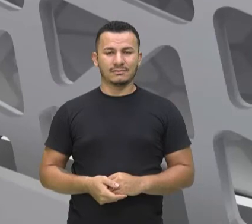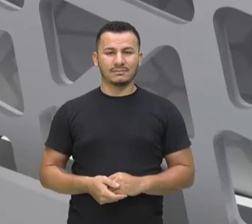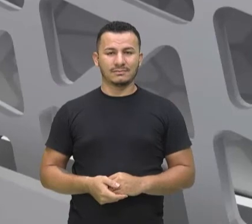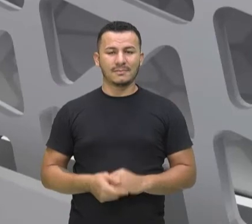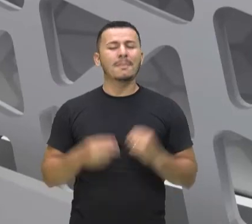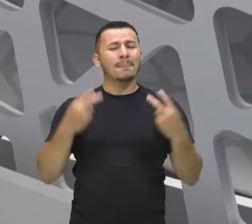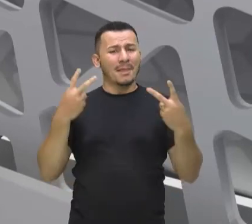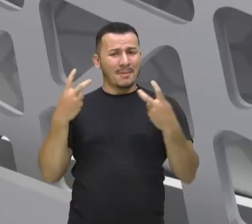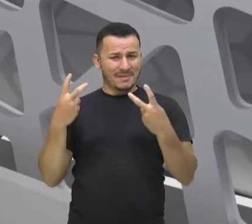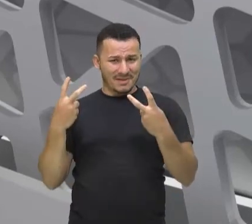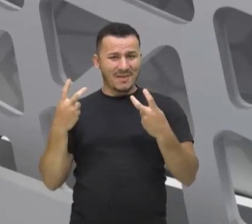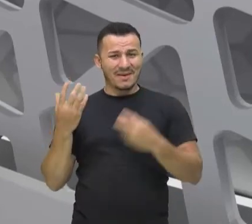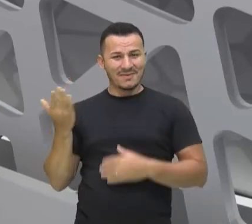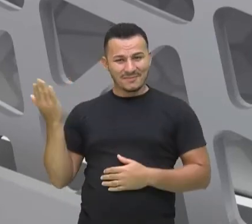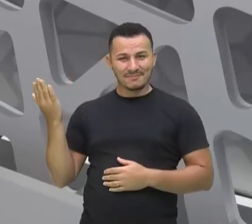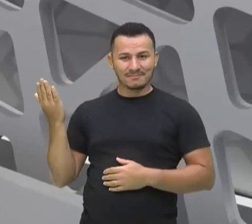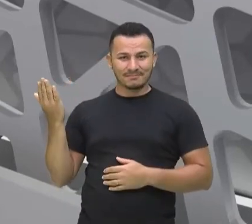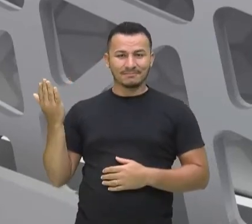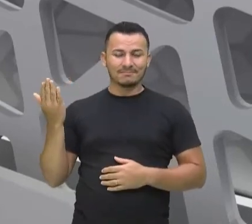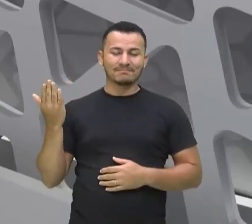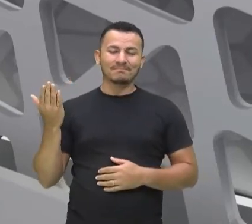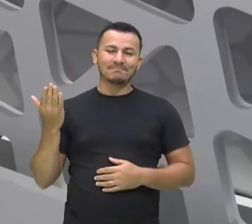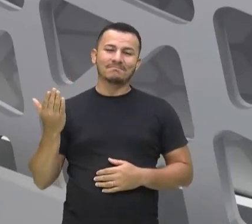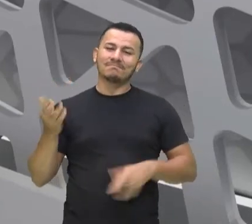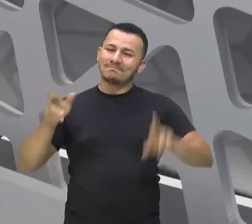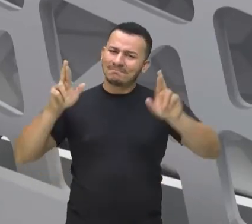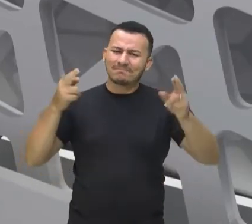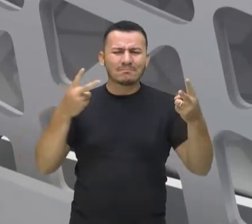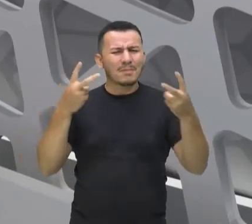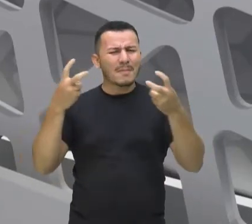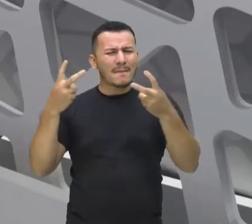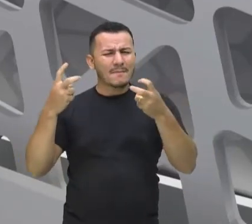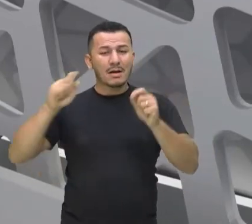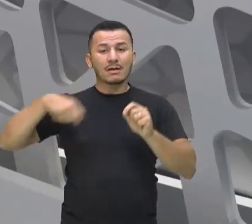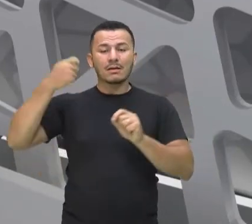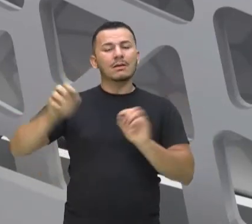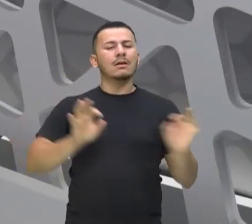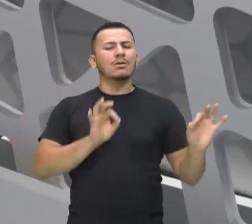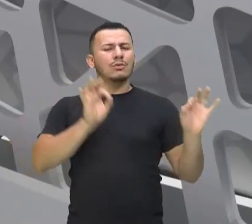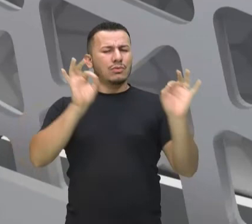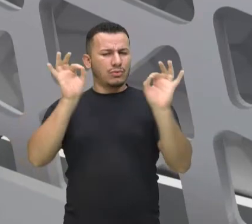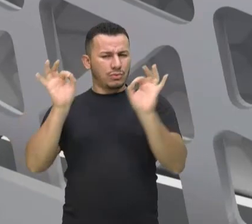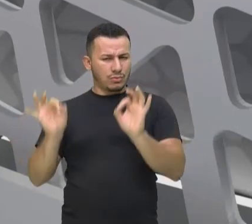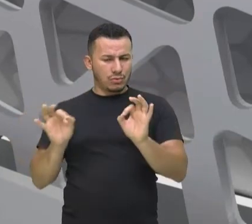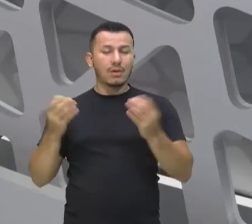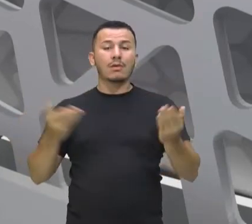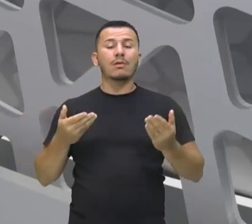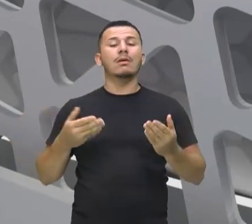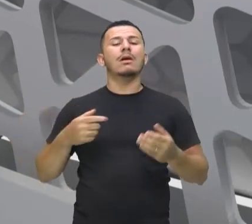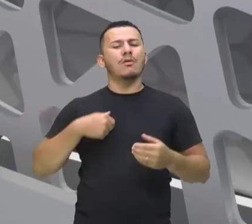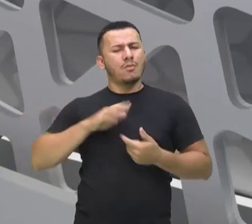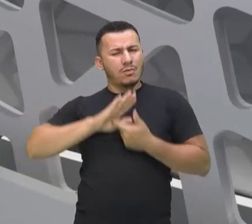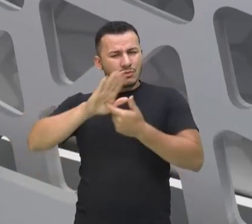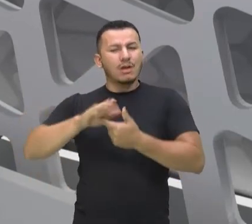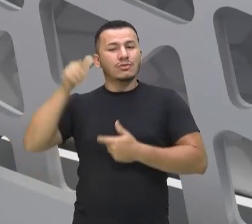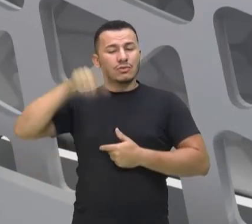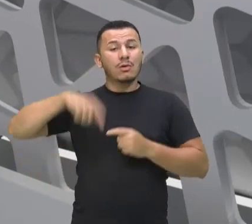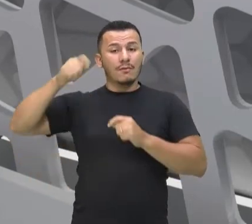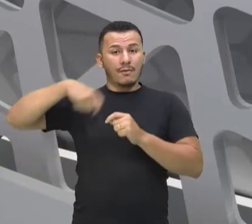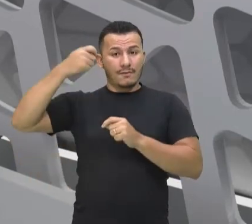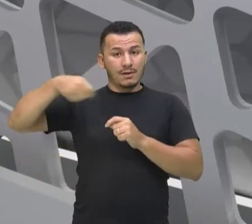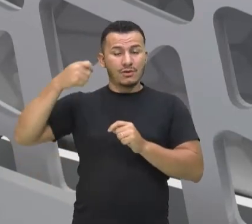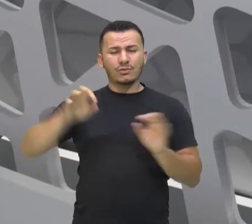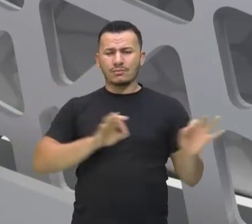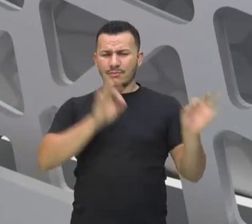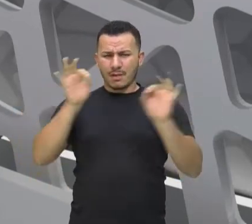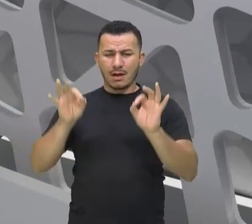Muito bem, alunos. Acredito que vocês tiverem uma percepção aí, mas o professor vai apresentar novamente o vídeo. Eu quero te chamar a